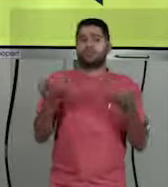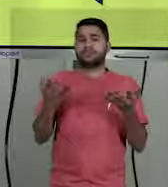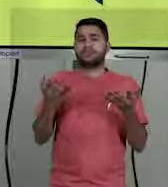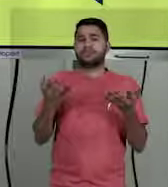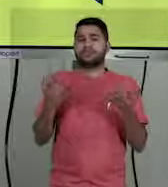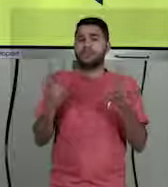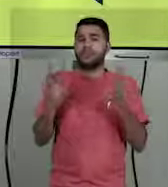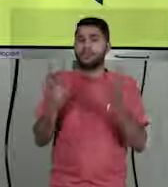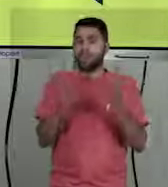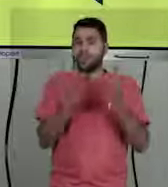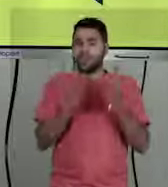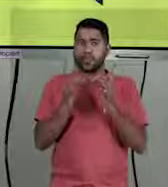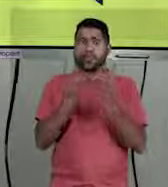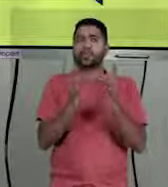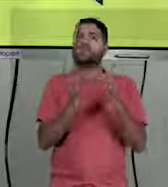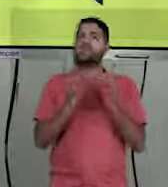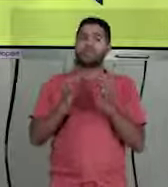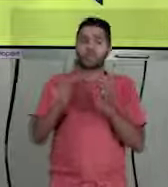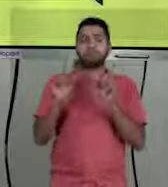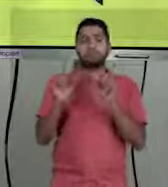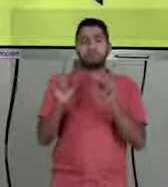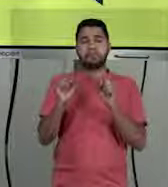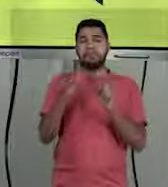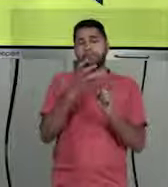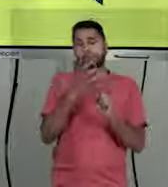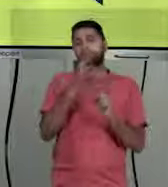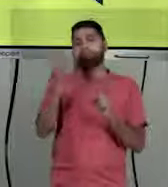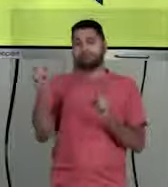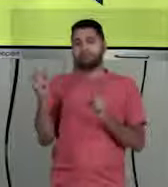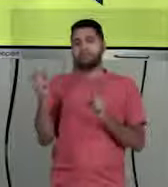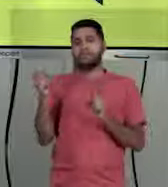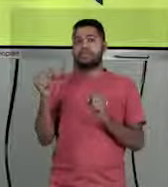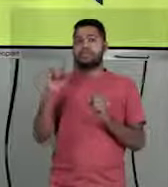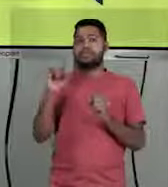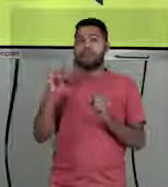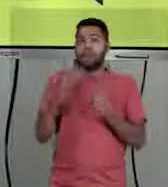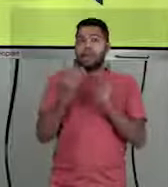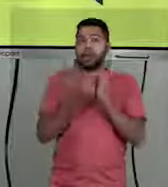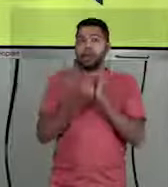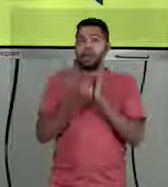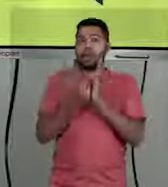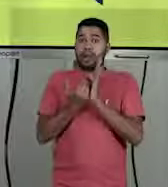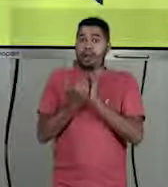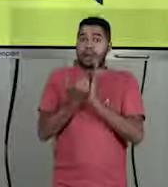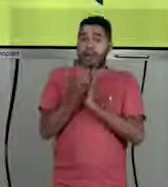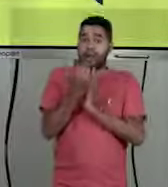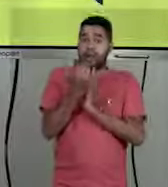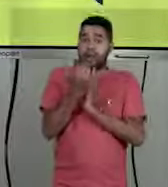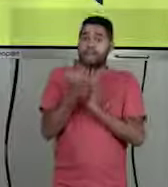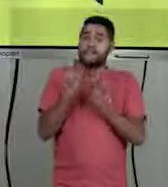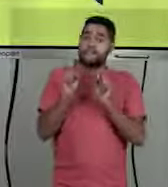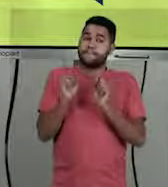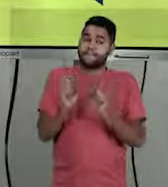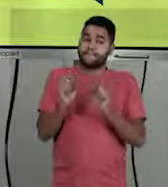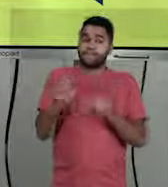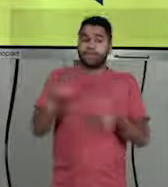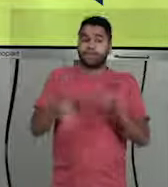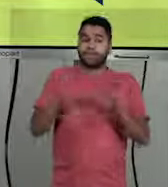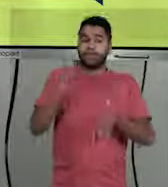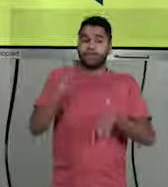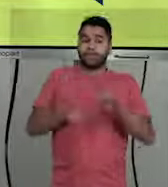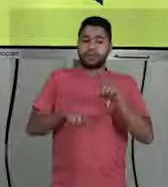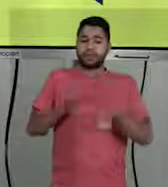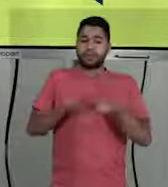em contato, ele pode acabar passando. Então, se for uma carga muito alta de eletricidade, pode ser, dependendo do material